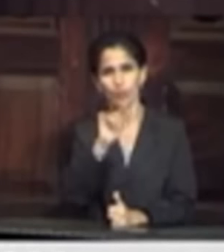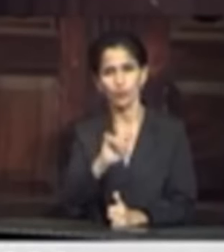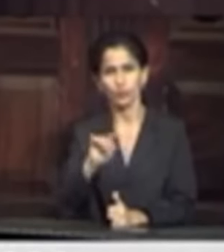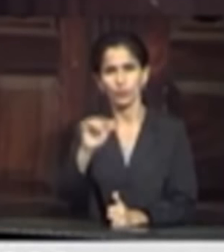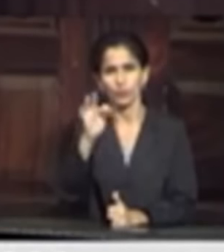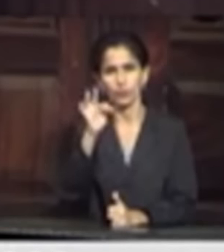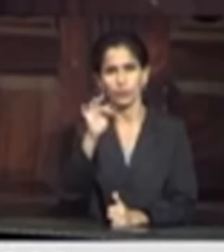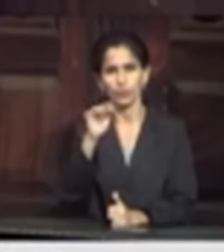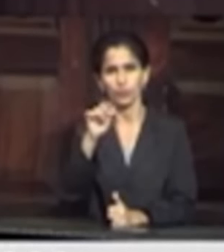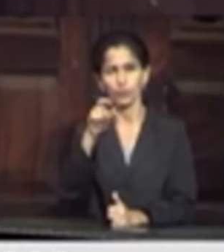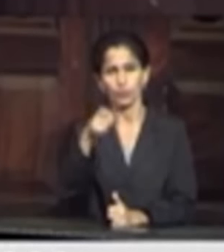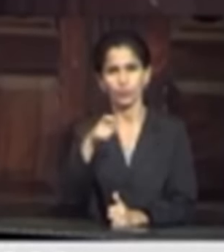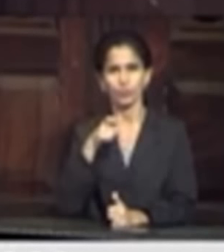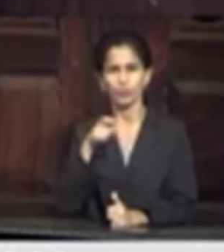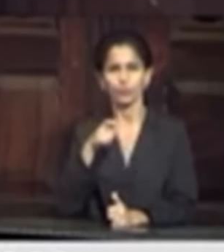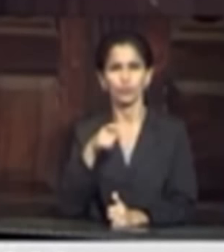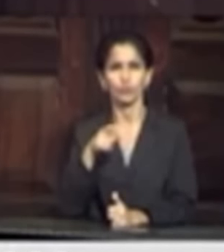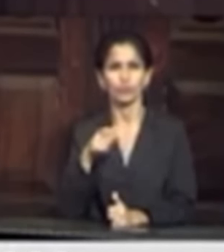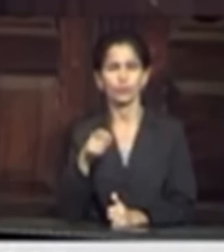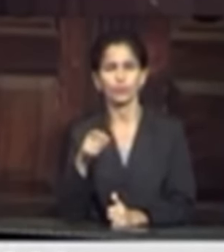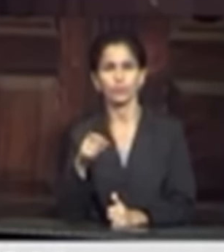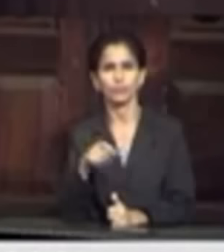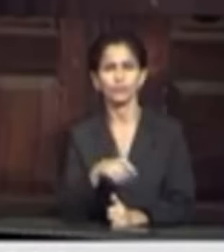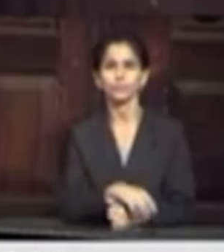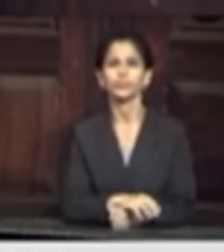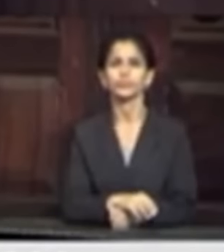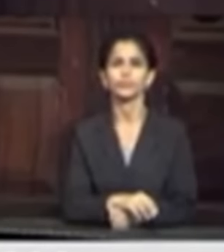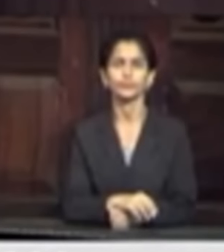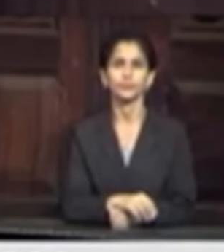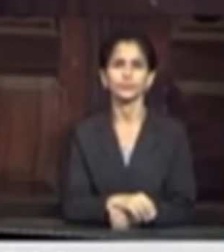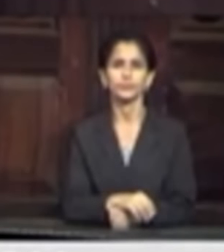Luiz Fúquio, Luiz Foda-se!